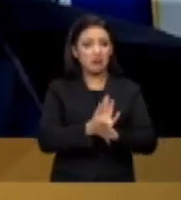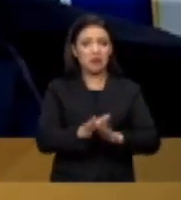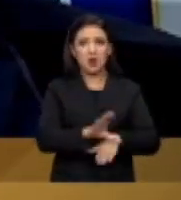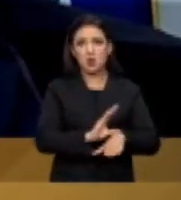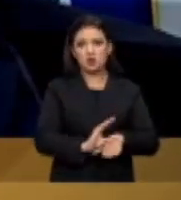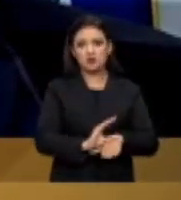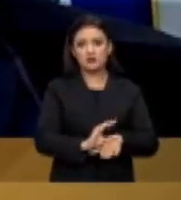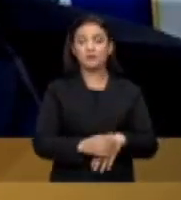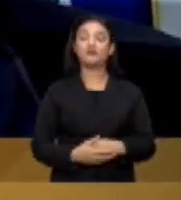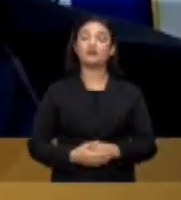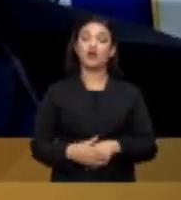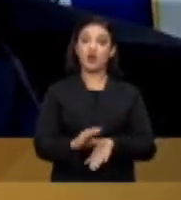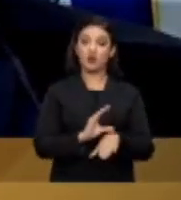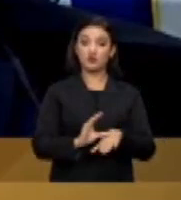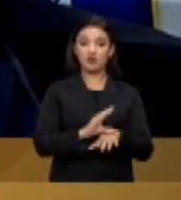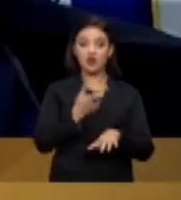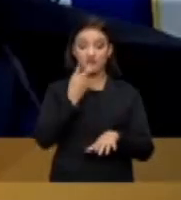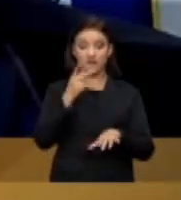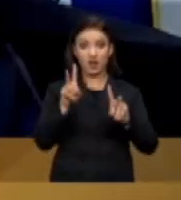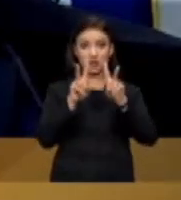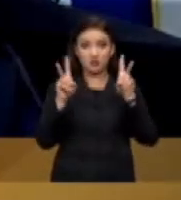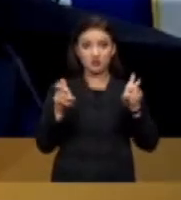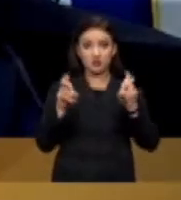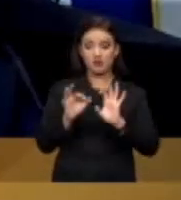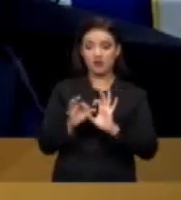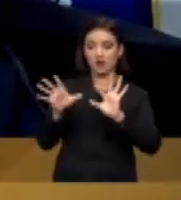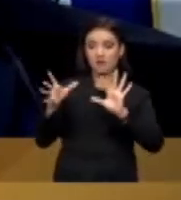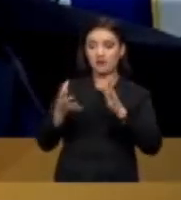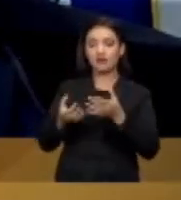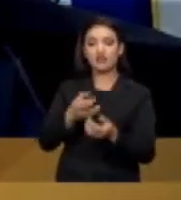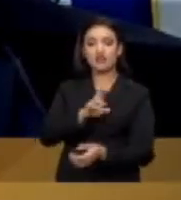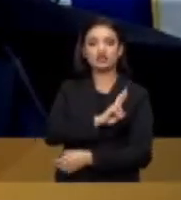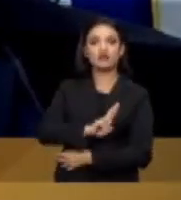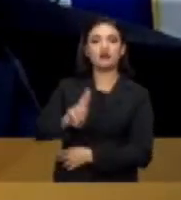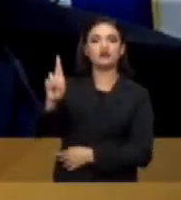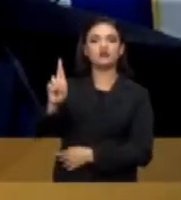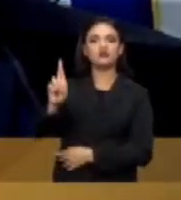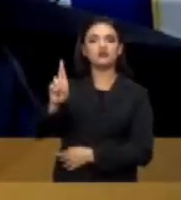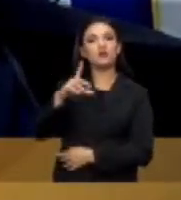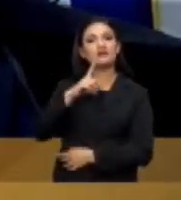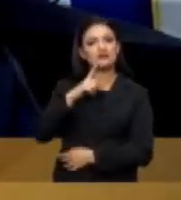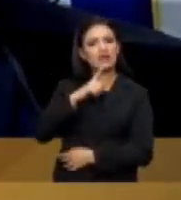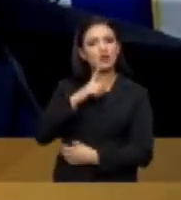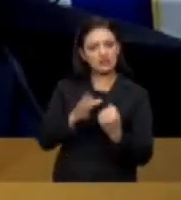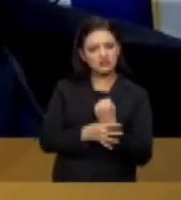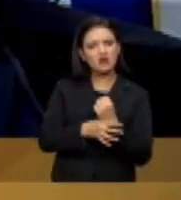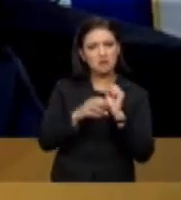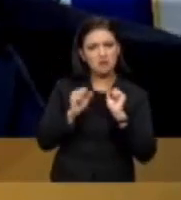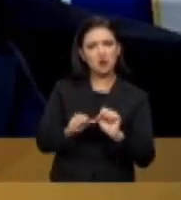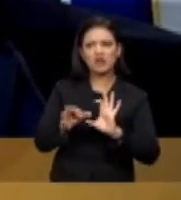Federal, ao dispor sobre a liberdade religiosa, assegura o livre exercício dos cultos